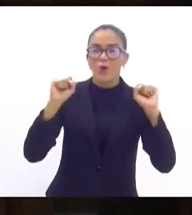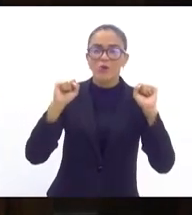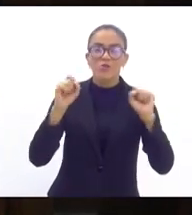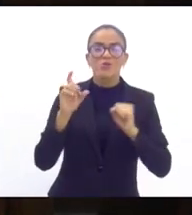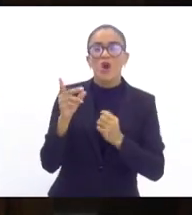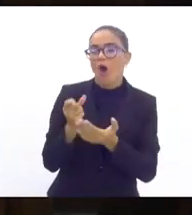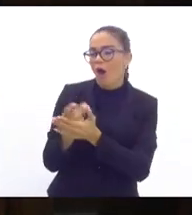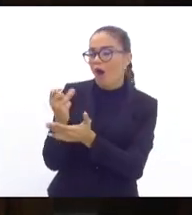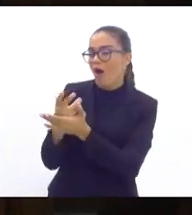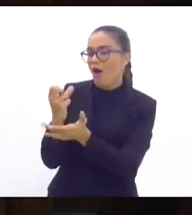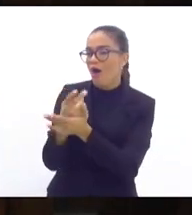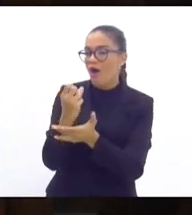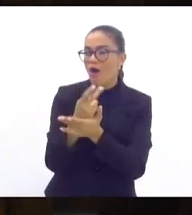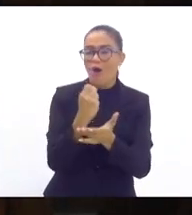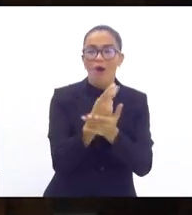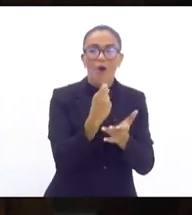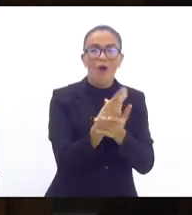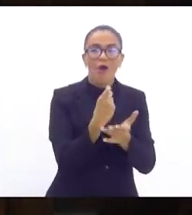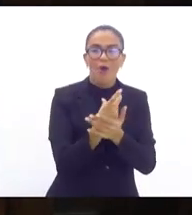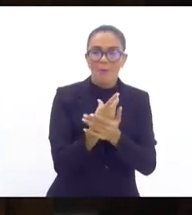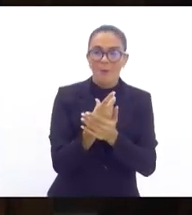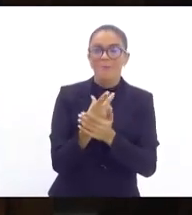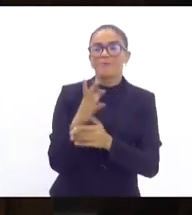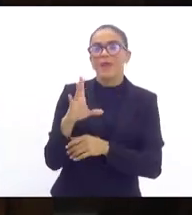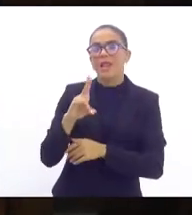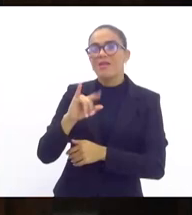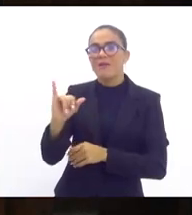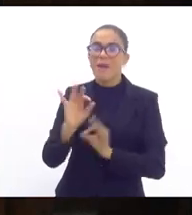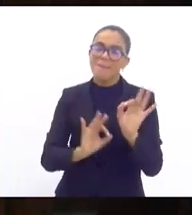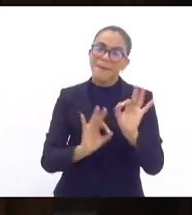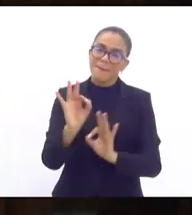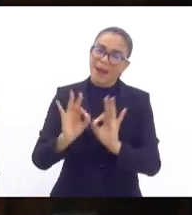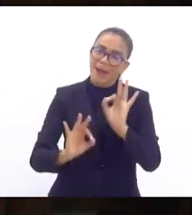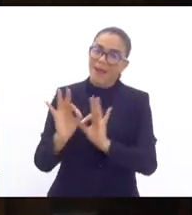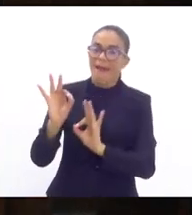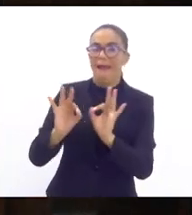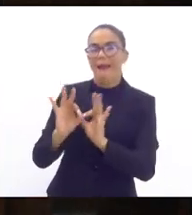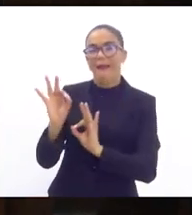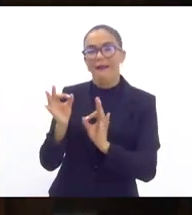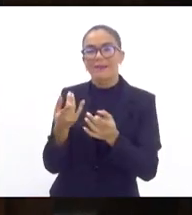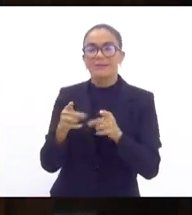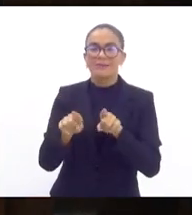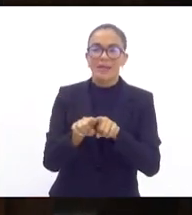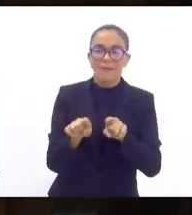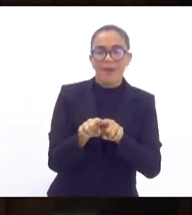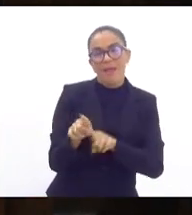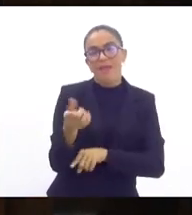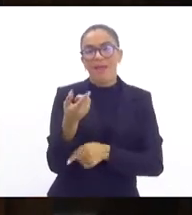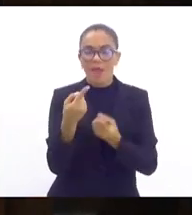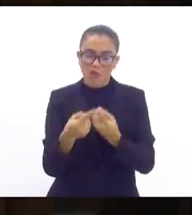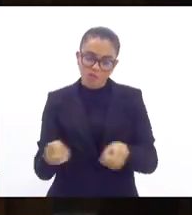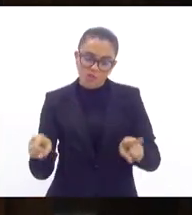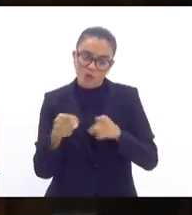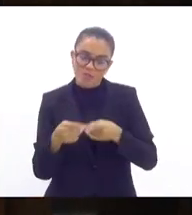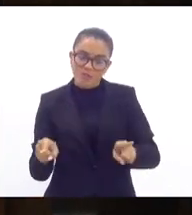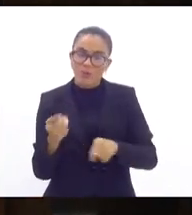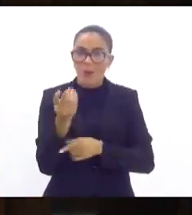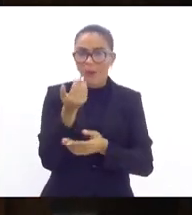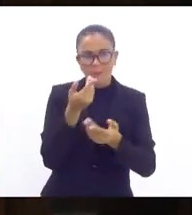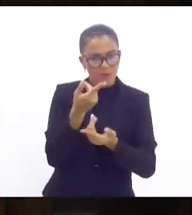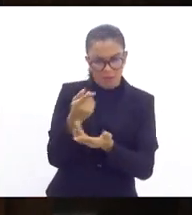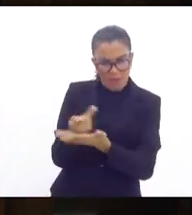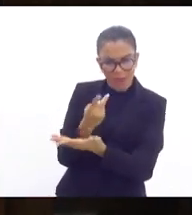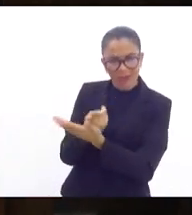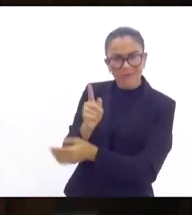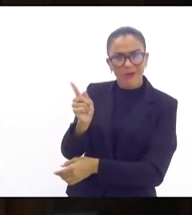um consumidor ele vai para consumir ele quer parar beber a cerveja não ambulante ele quer comer o churrasquinho entendeu e não tá errado não